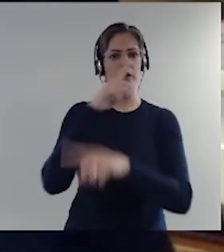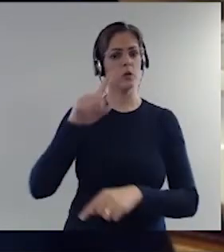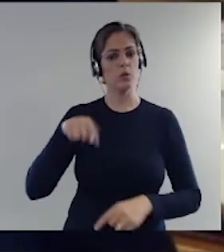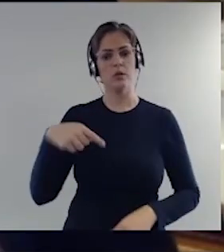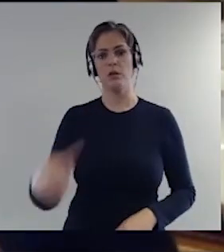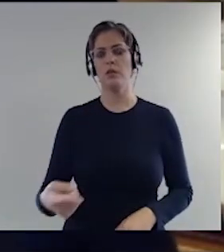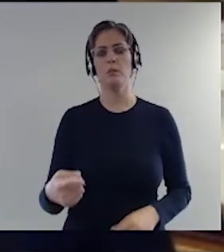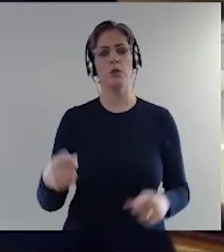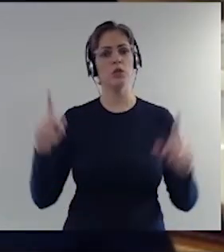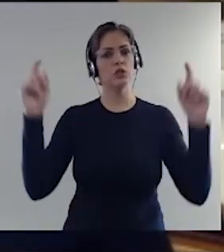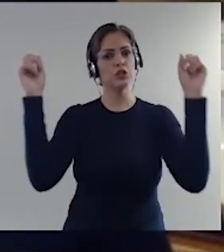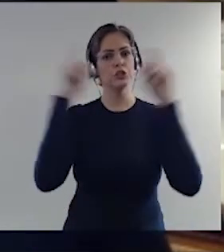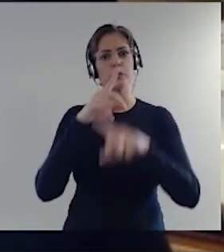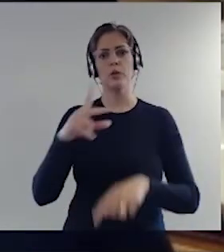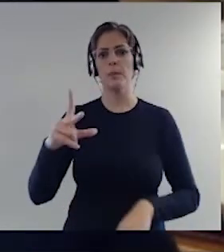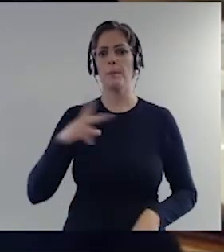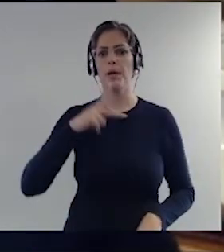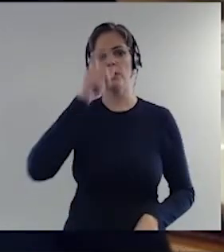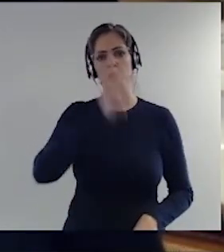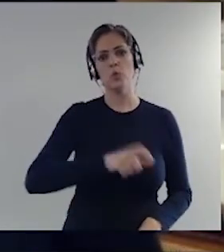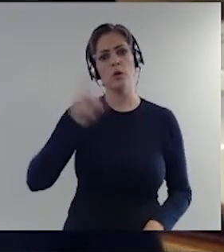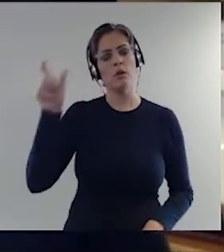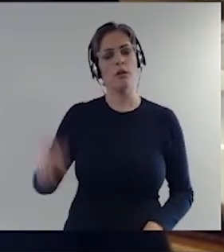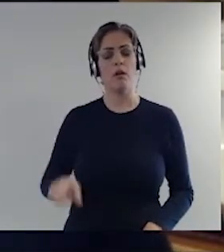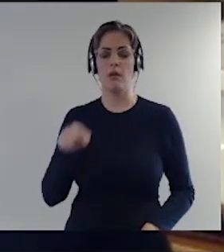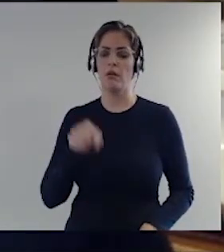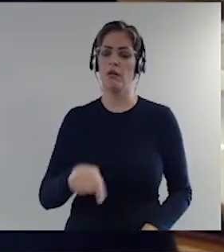são dificuldades pessoais, onde os